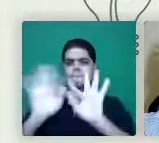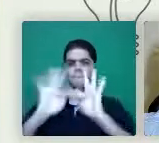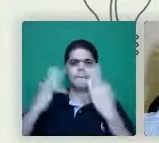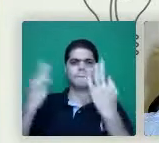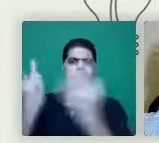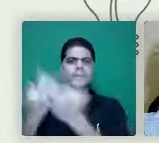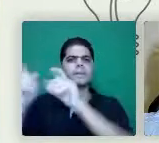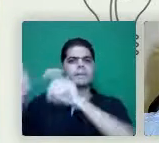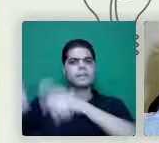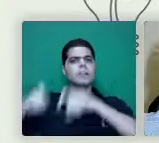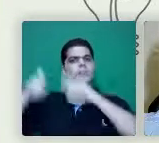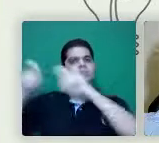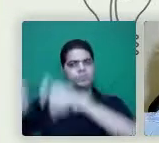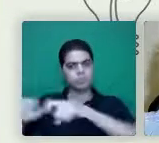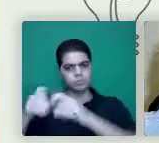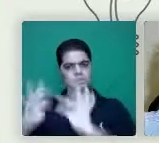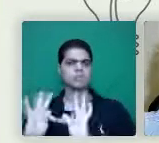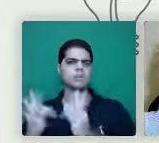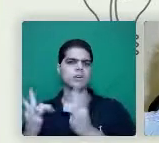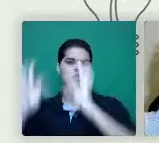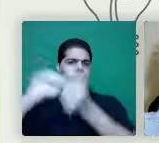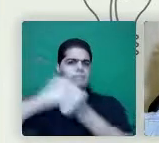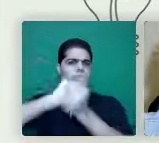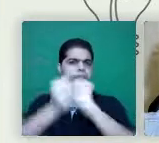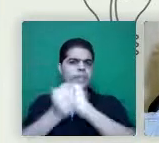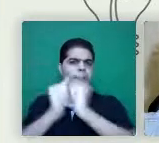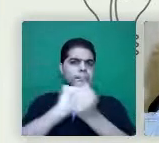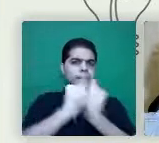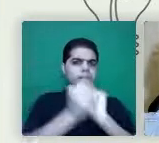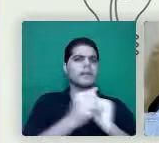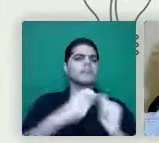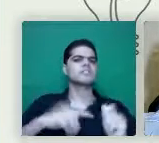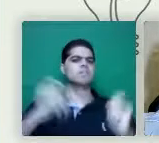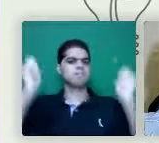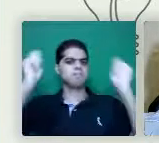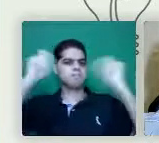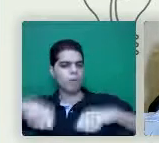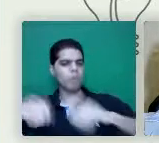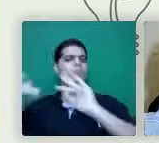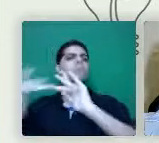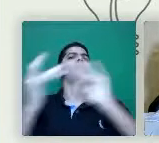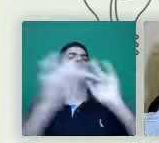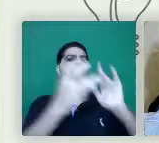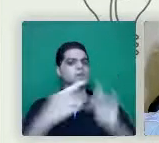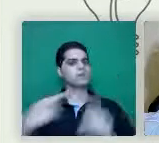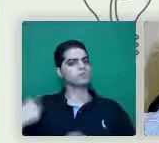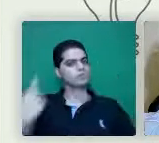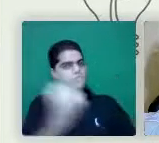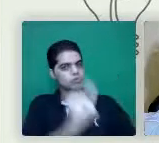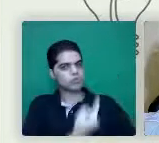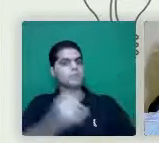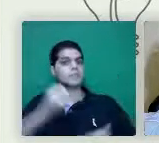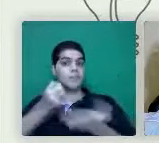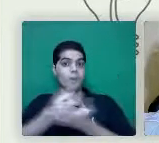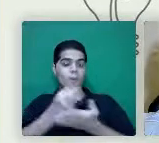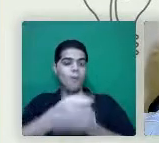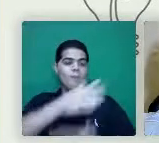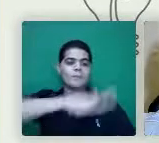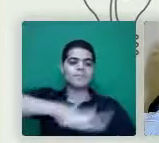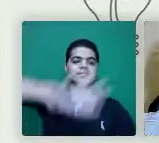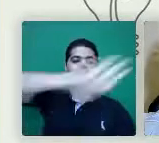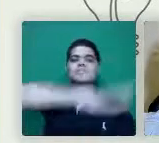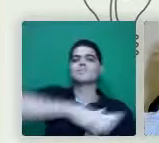adaptar tecnologias para potencializar o contato entre nós, consumidores, e os produtores,